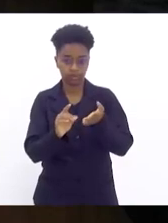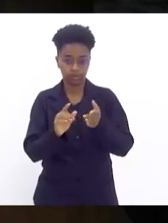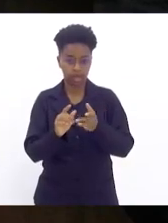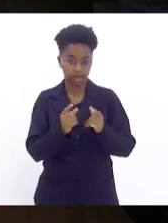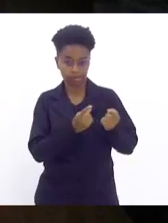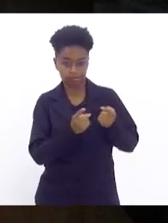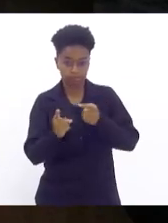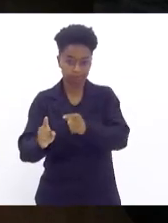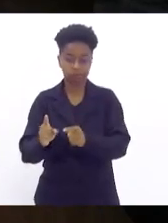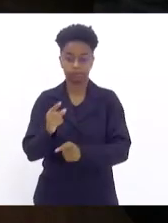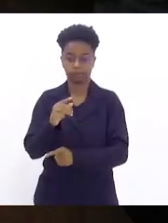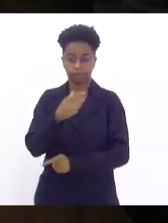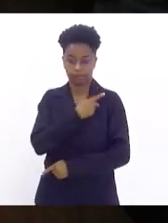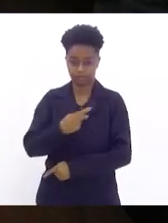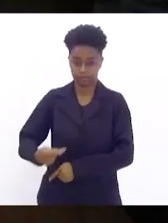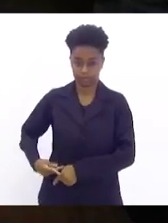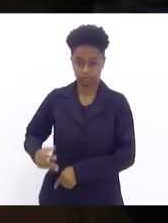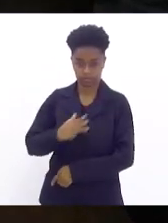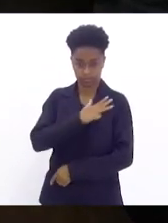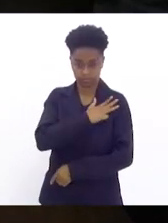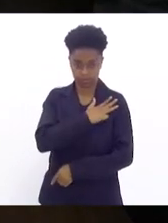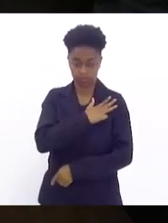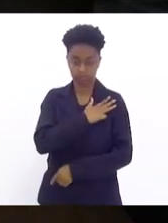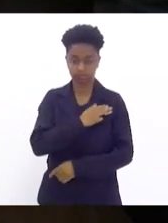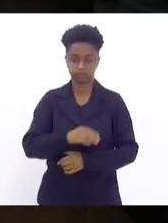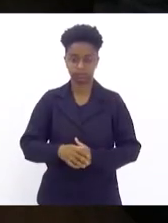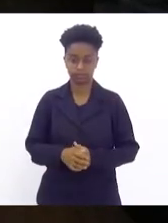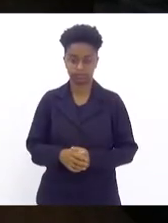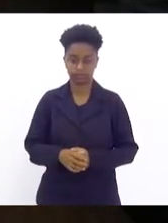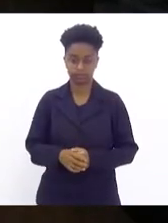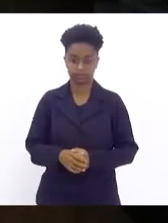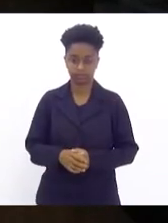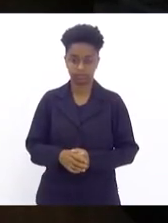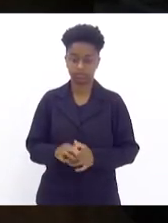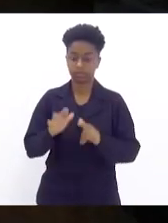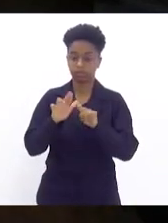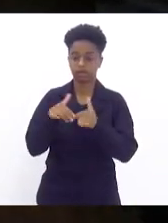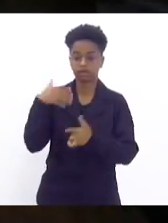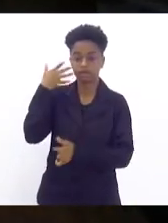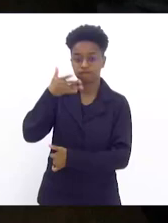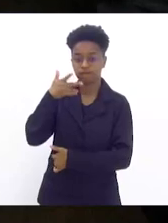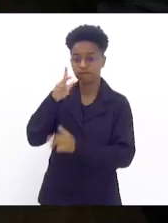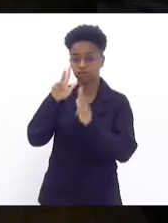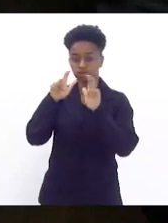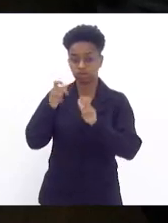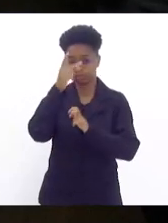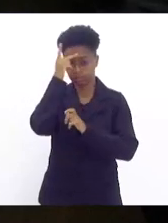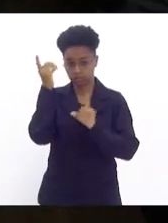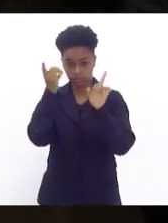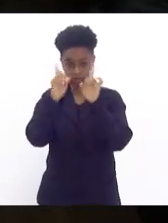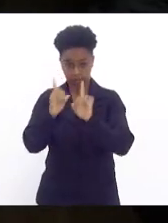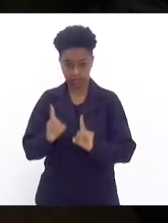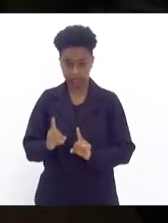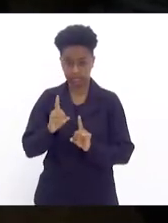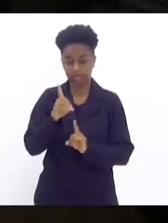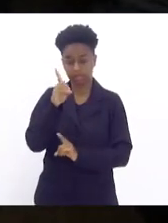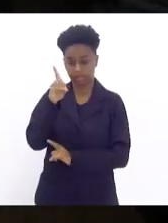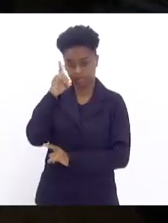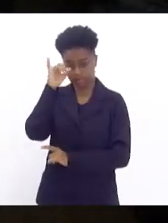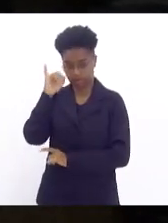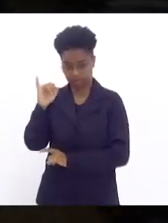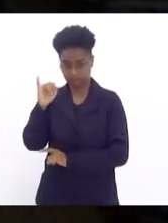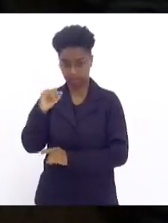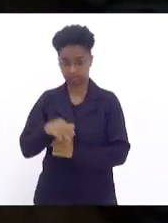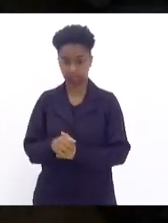Federativa do Brasil Luiz Inácio Lula da Silva pela fala sobre as pessoas com deficiência intelectual